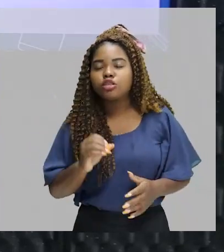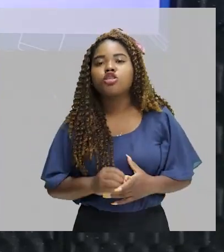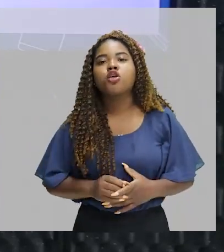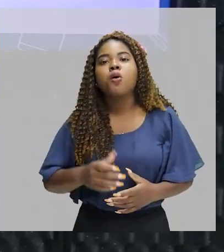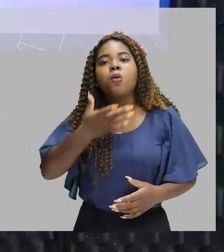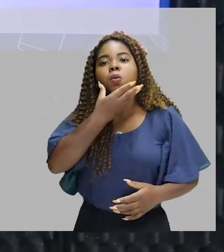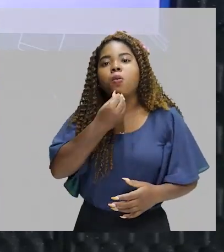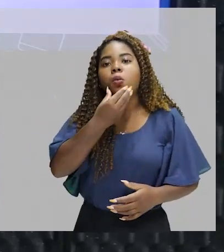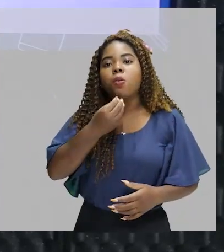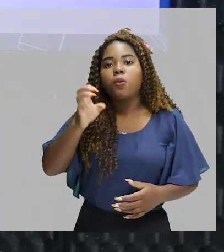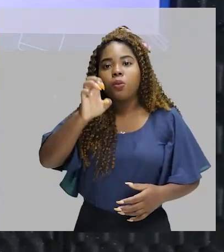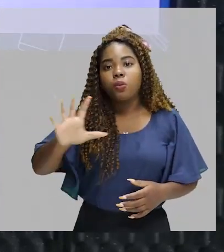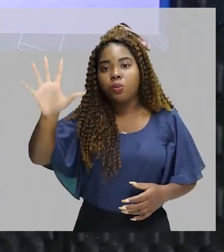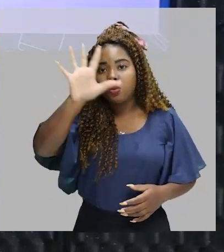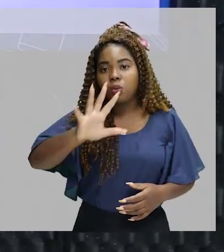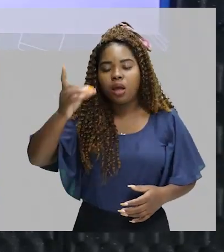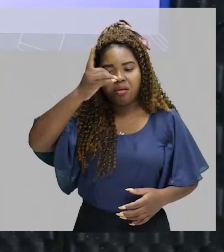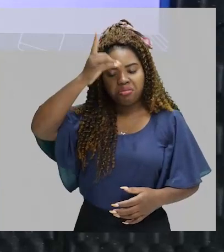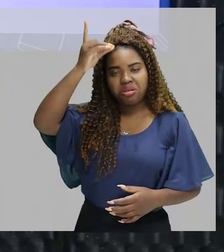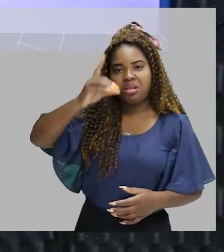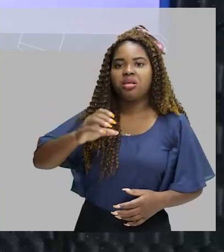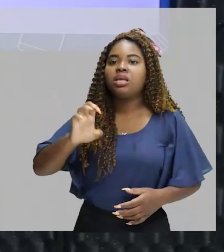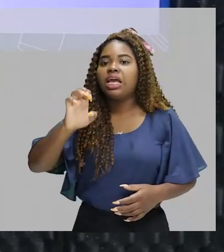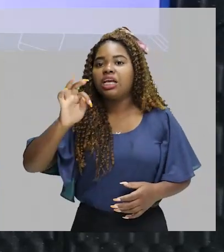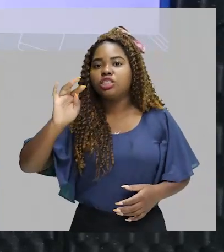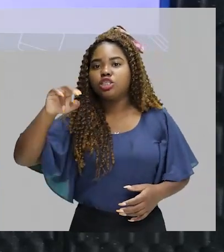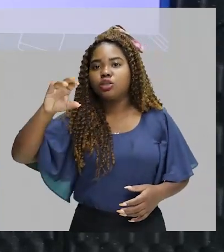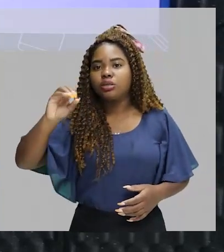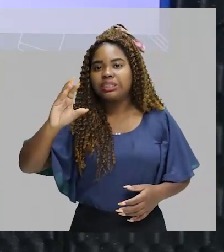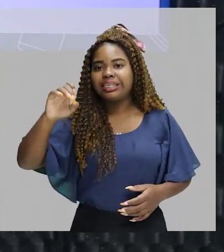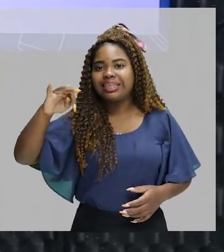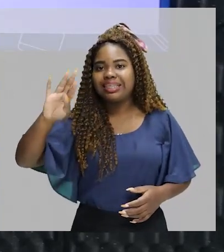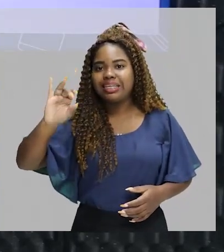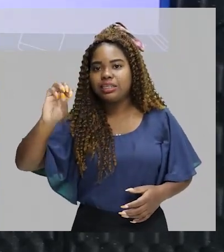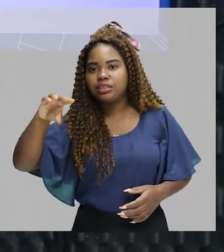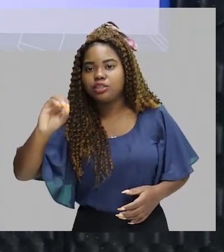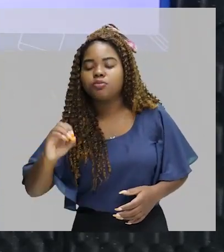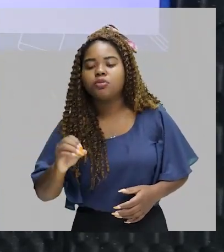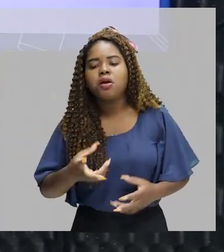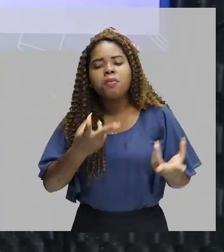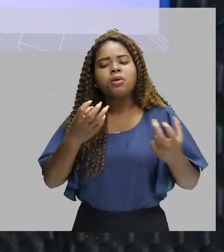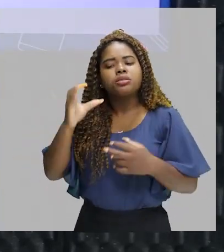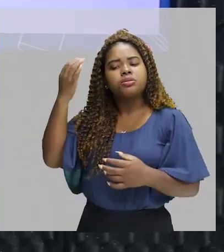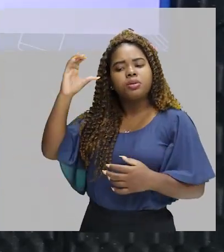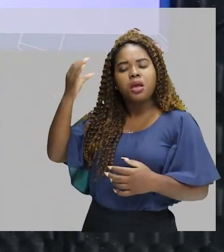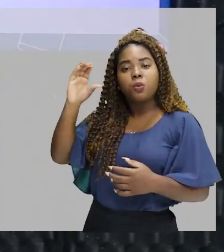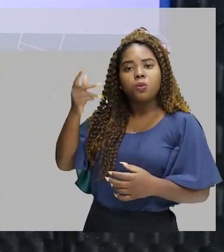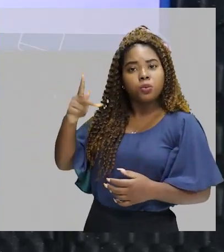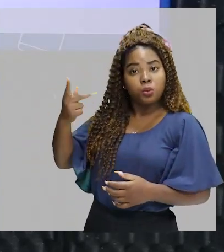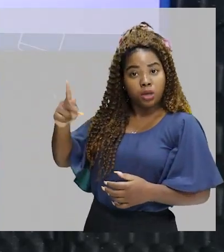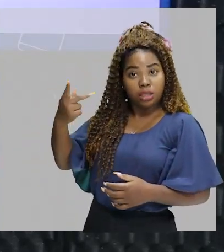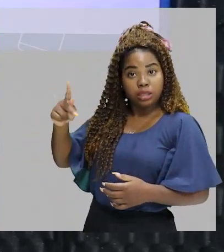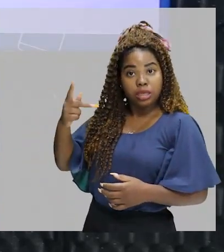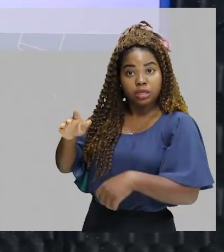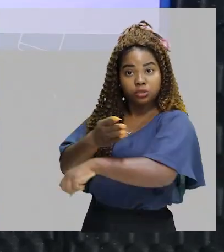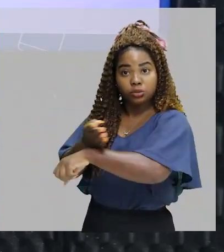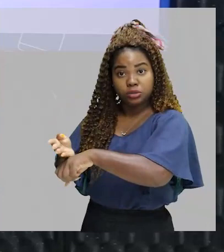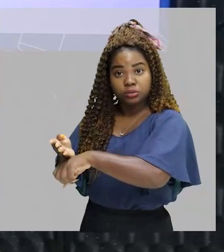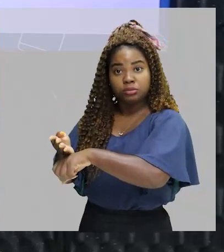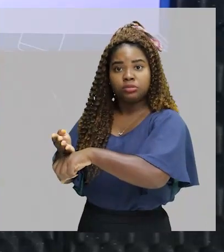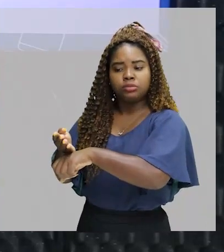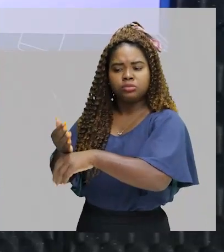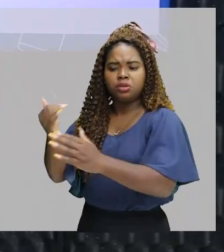europeus, né, na ideia do eurocentrismo ou etnocentrismo, percebiam a cultura deles como superior à cultura, por exemplo,